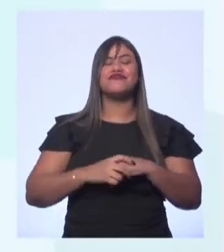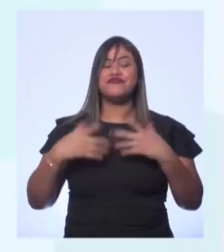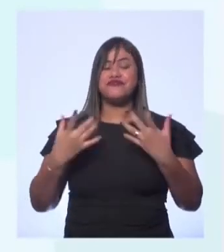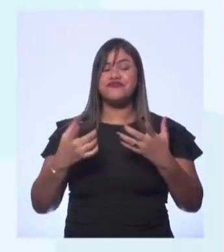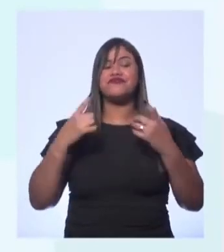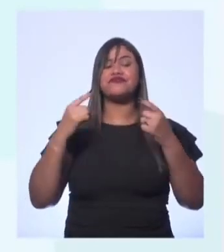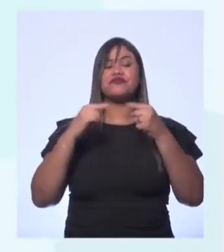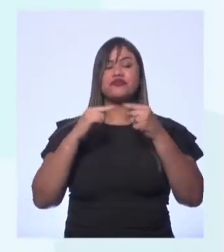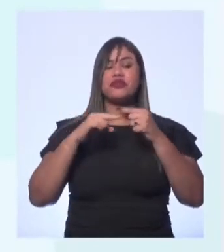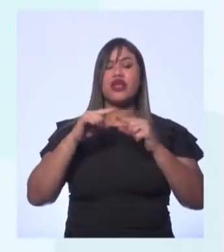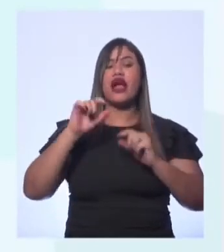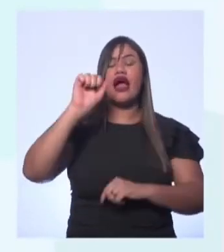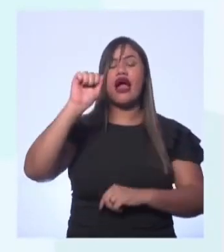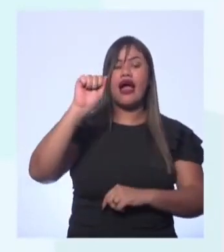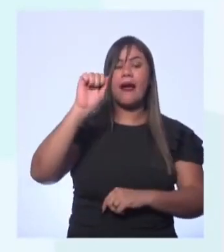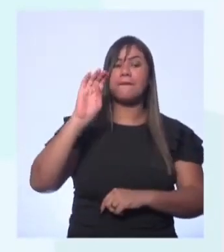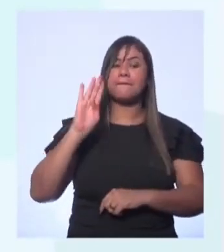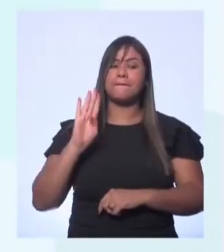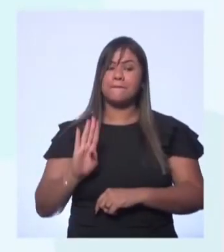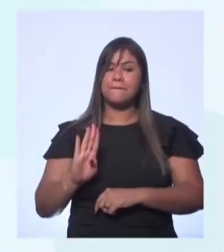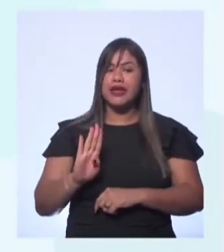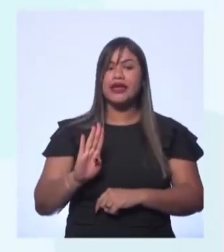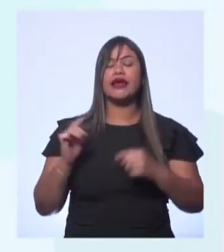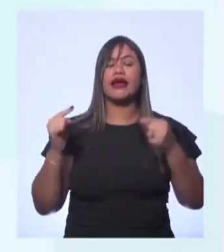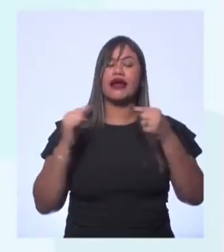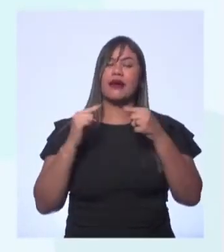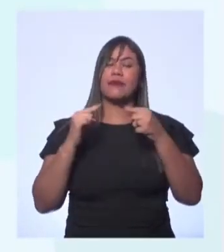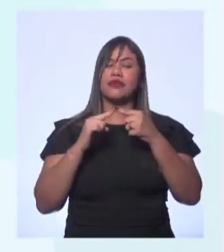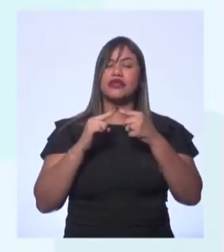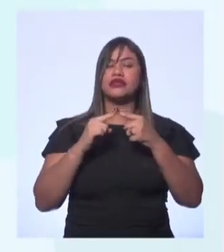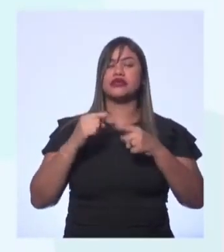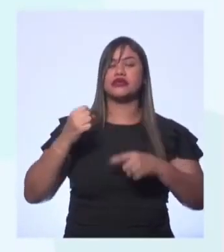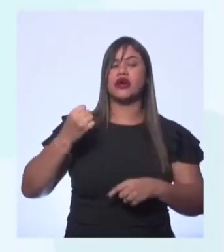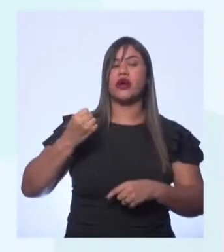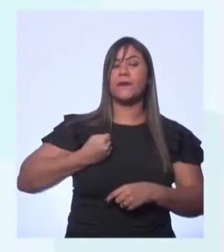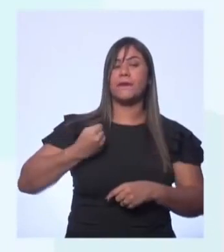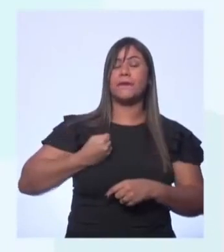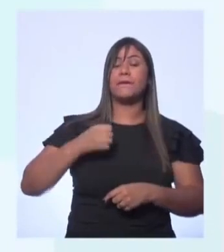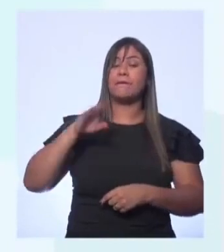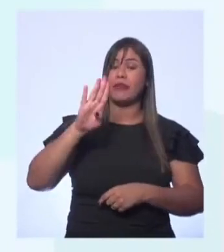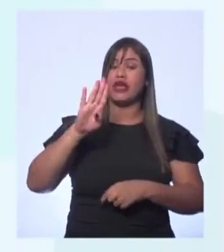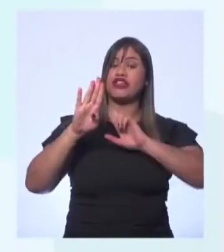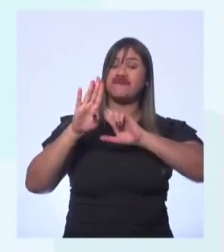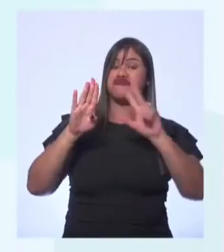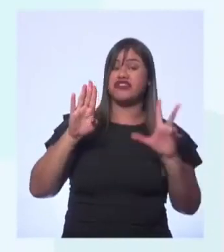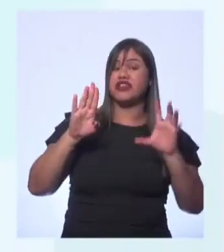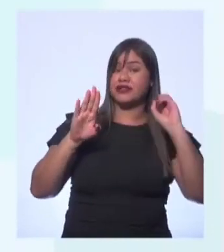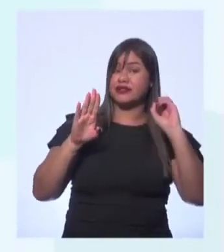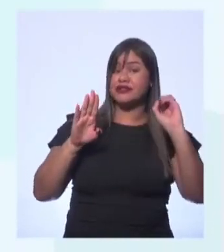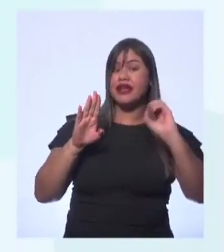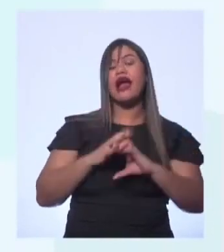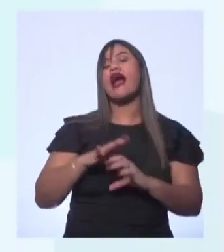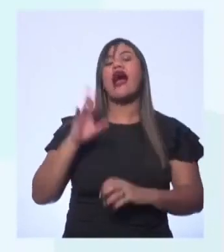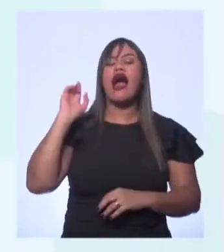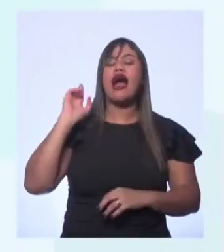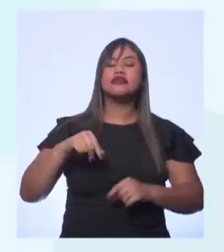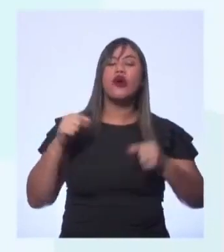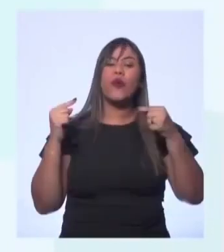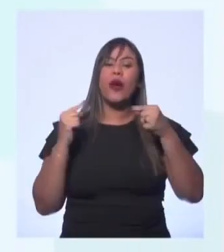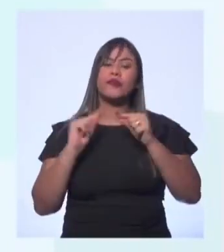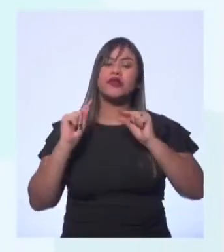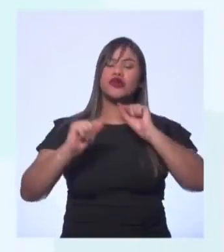e B como duas grandezas com B diferente de zero. A razão entre elas se dá